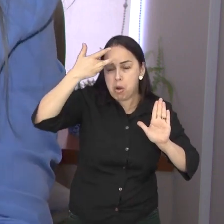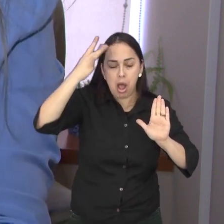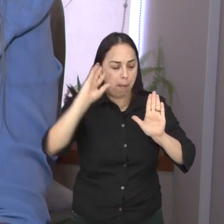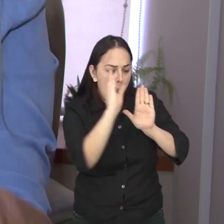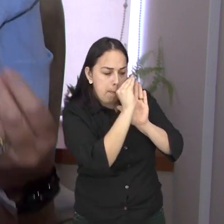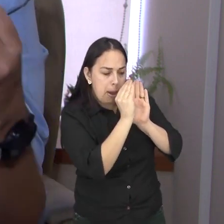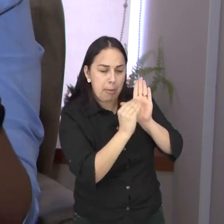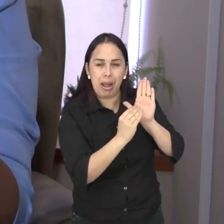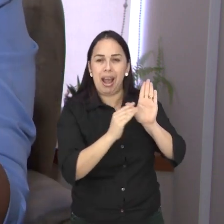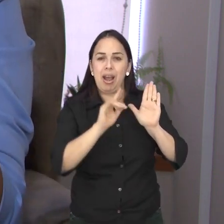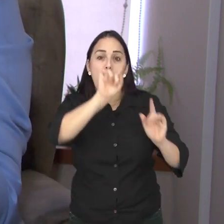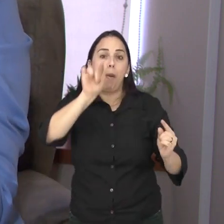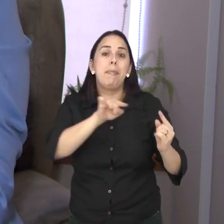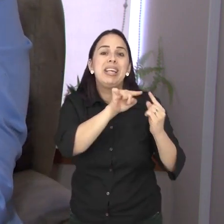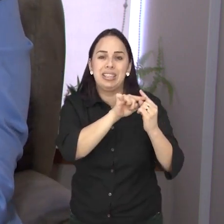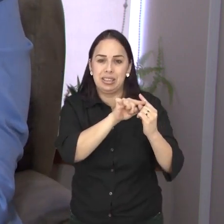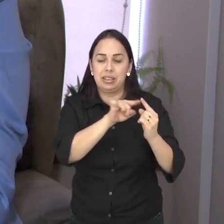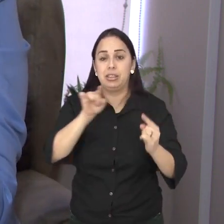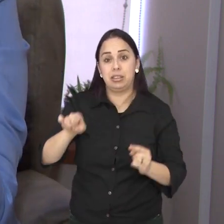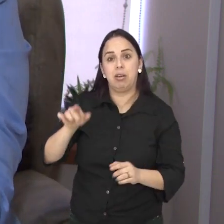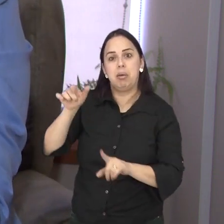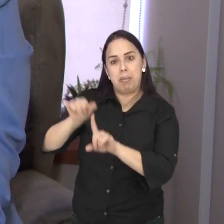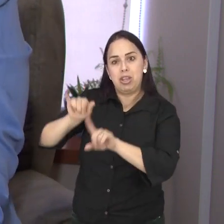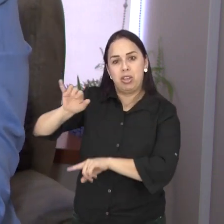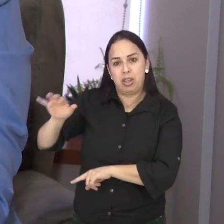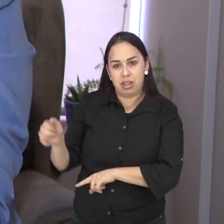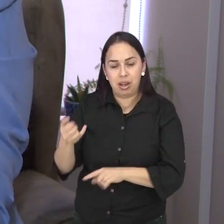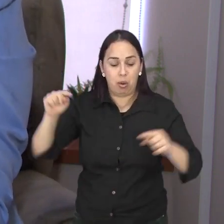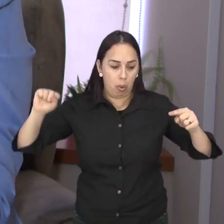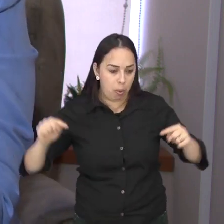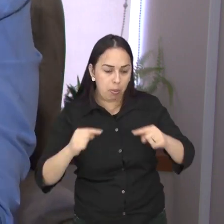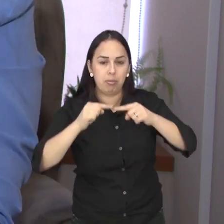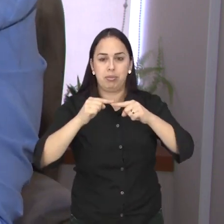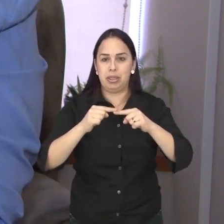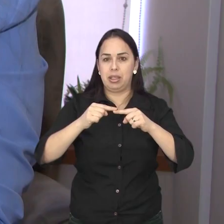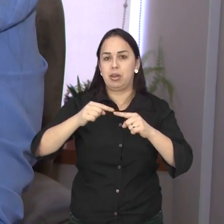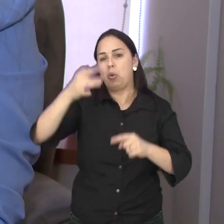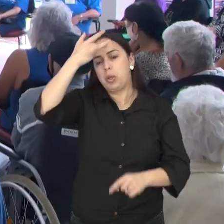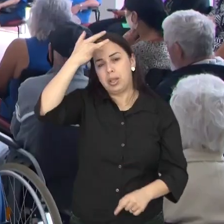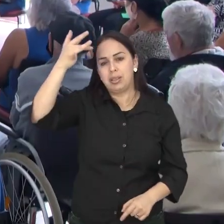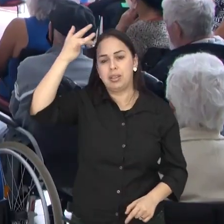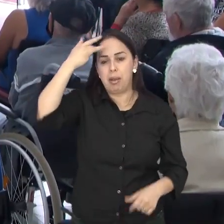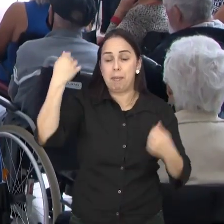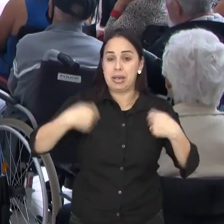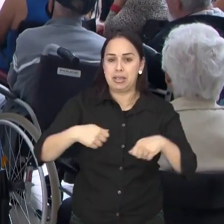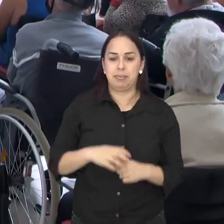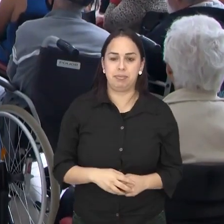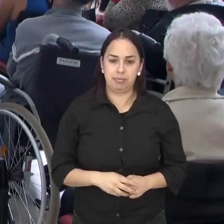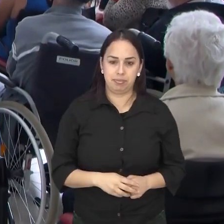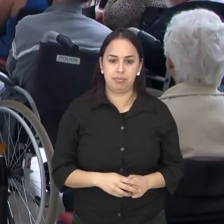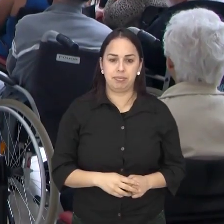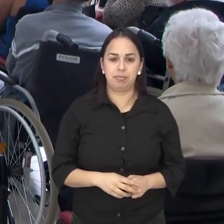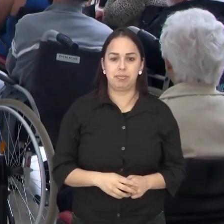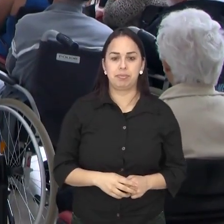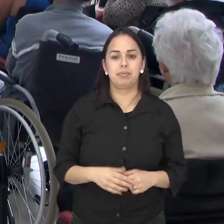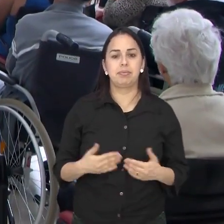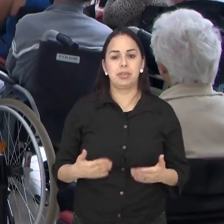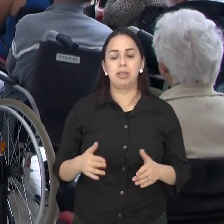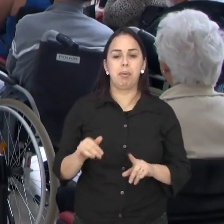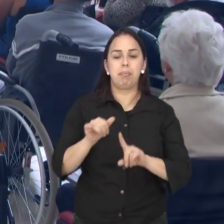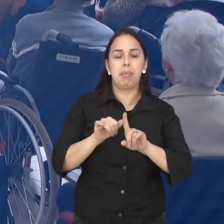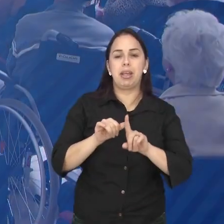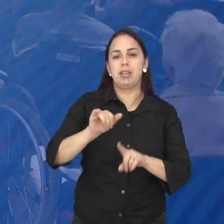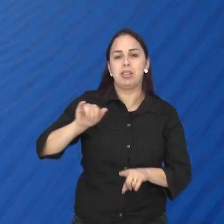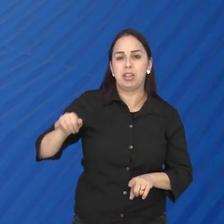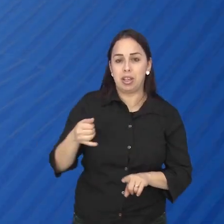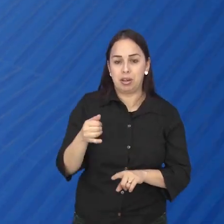saúde mental? Então, ela vem como um alerta, que é importante cuidar da saúde mental. E neste ano, a campanha Janeiro Branco traz